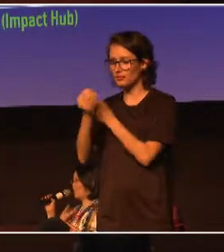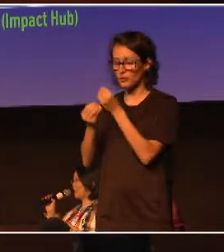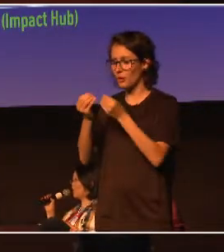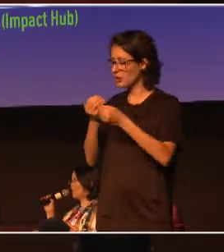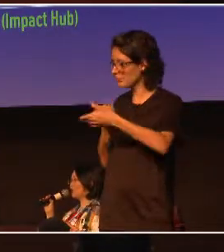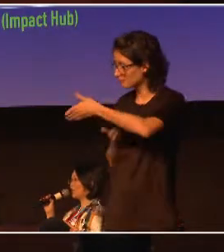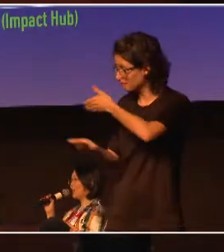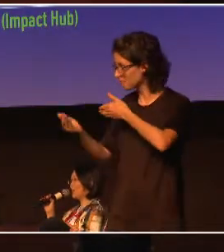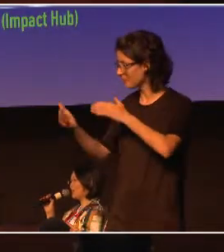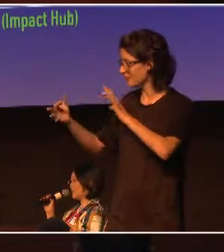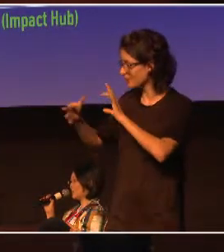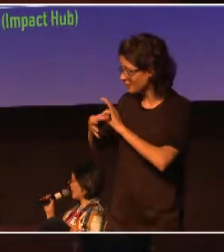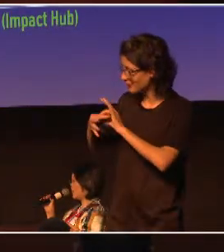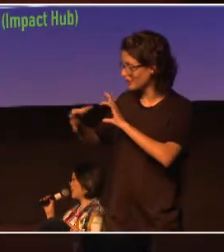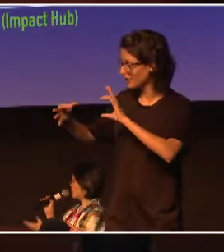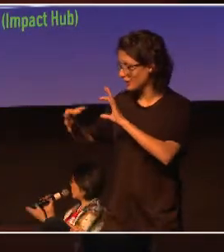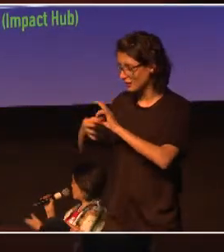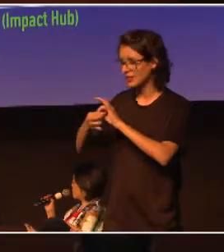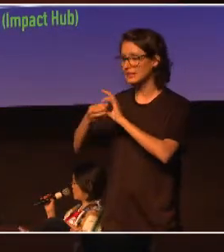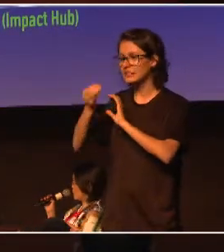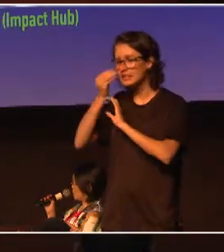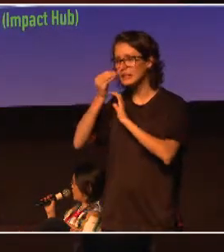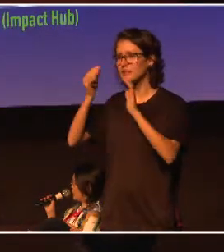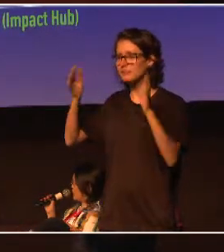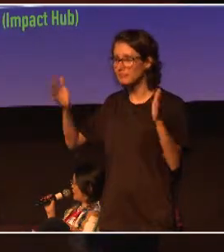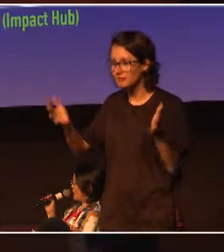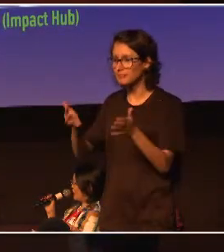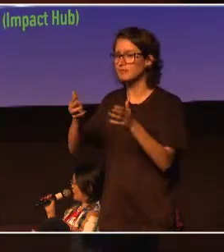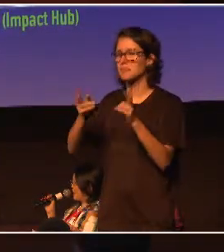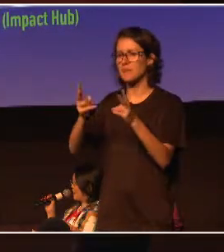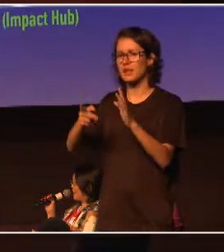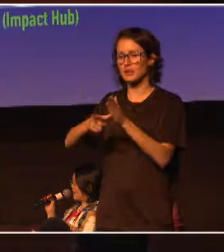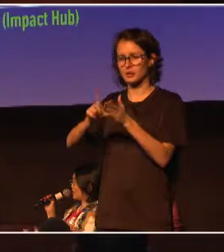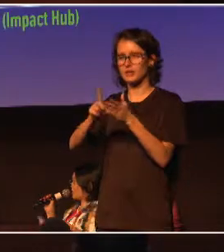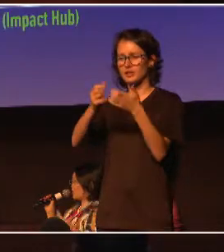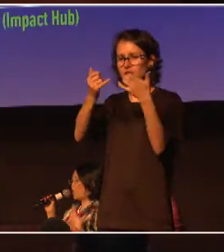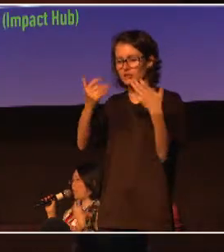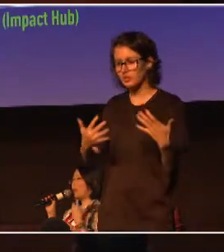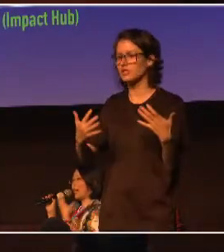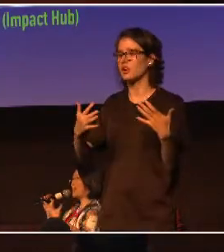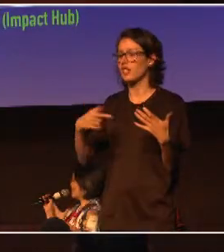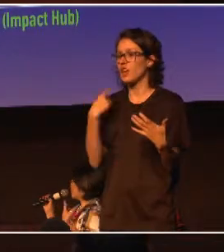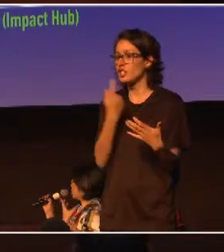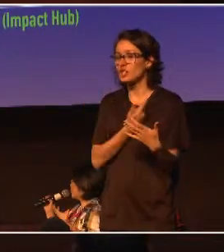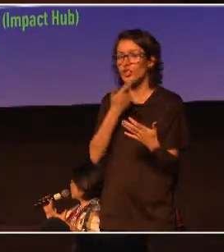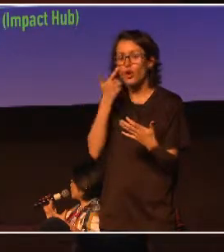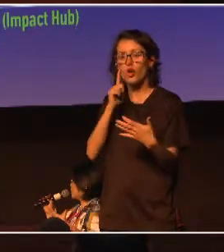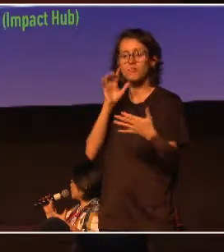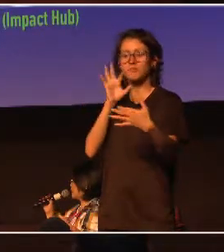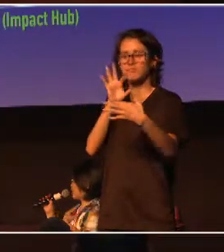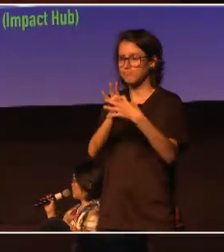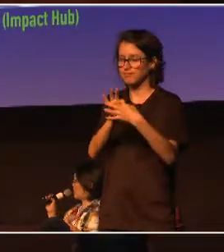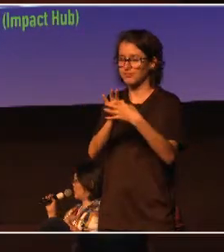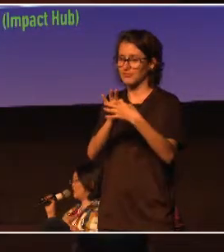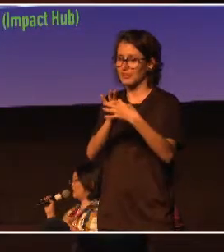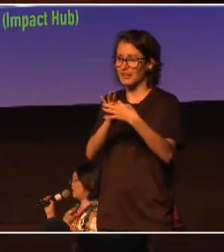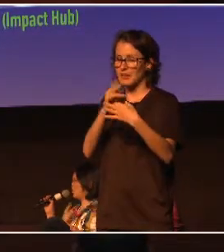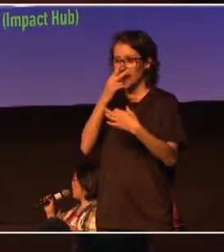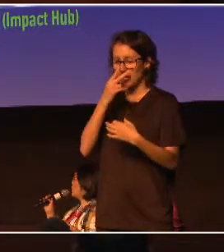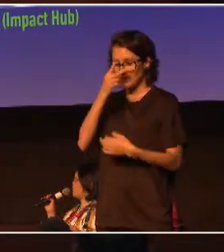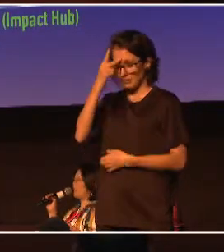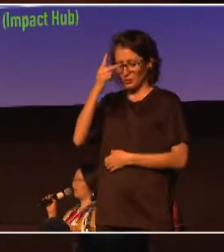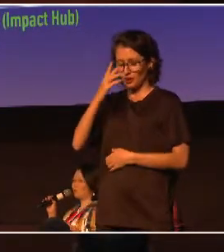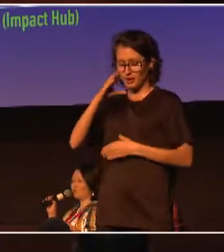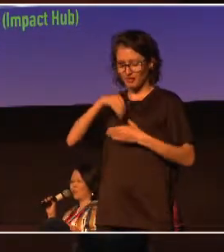propósitos, conectando. Que eu acho que é isso mesmo que você falou. A gente só conecta as pessoas. Eu acho que já